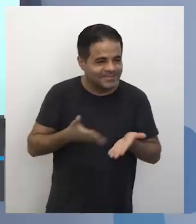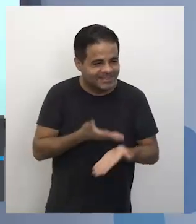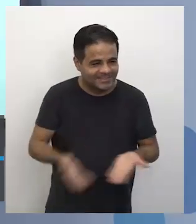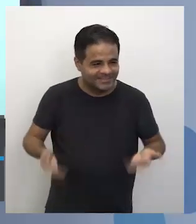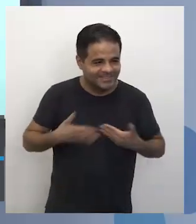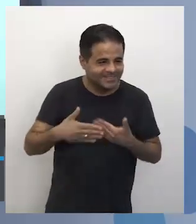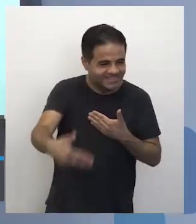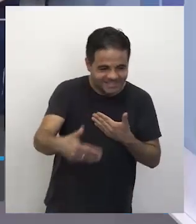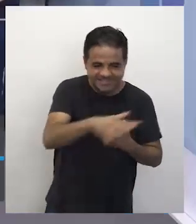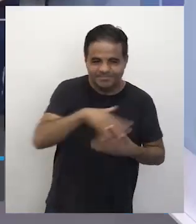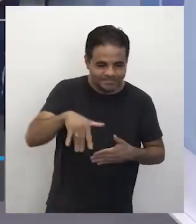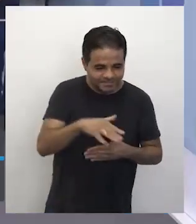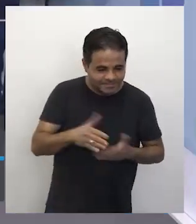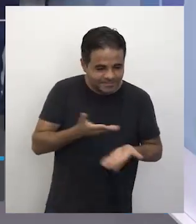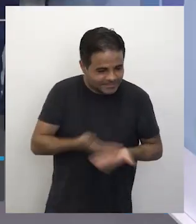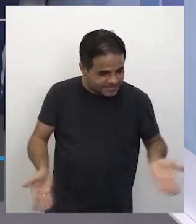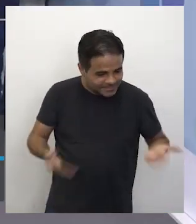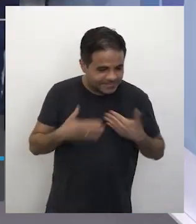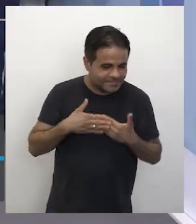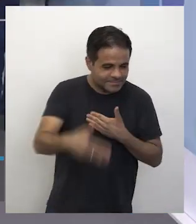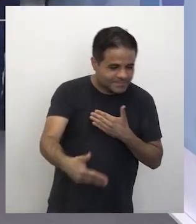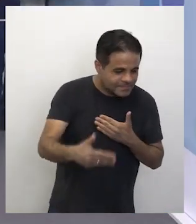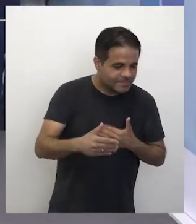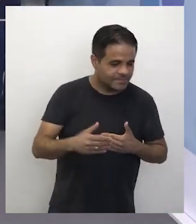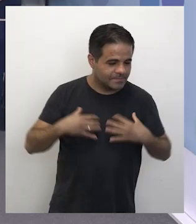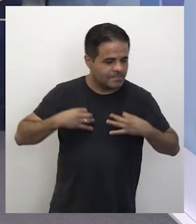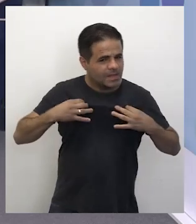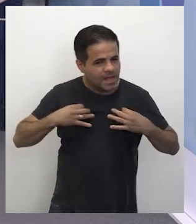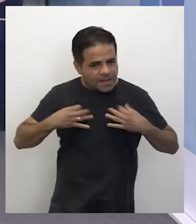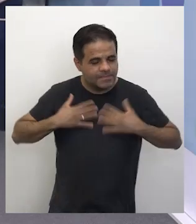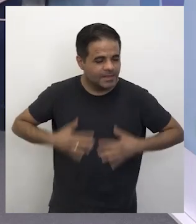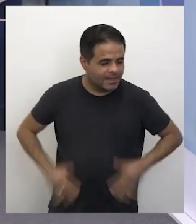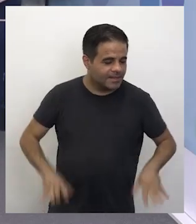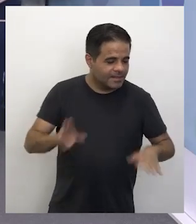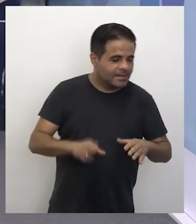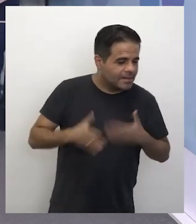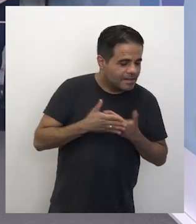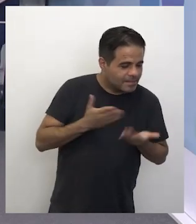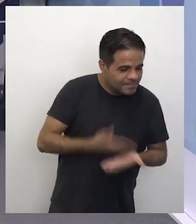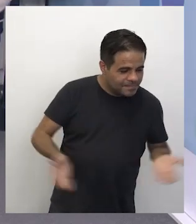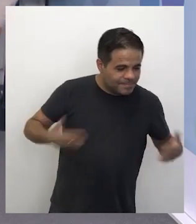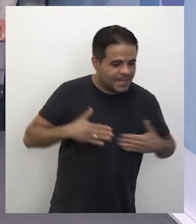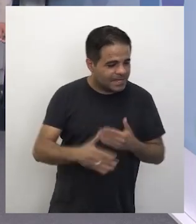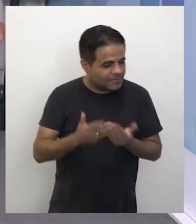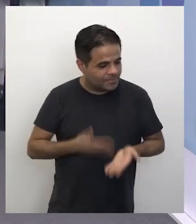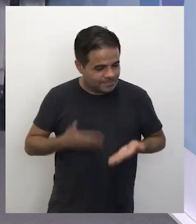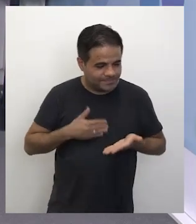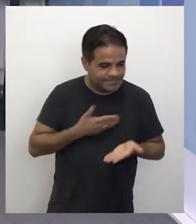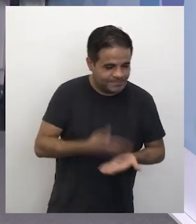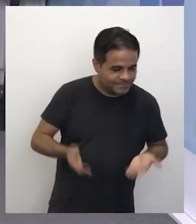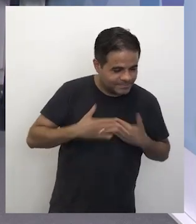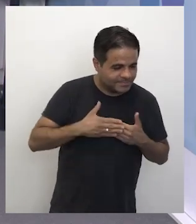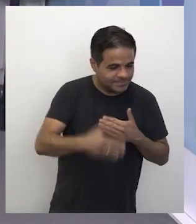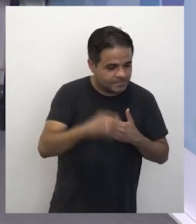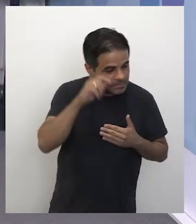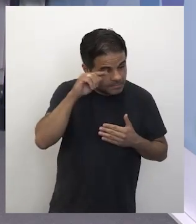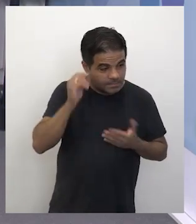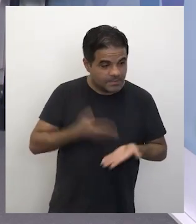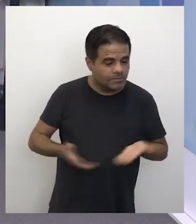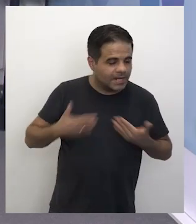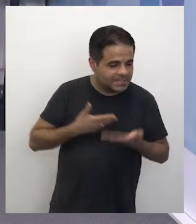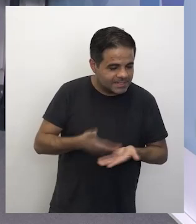novo, sapato importado. Obrigado. Tá vendo aí, ó? A camisa aí, o último estilo. Tá vendo aí? Beleza, hein? Ai, Giba. Isso que é o pessoal da